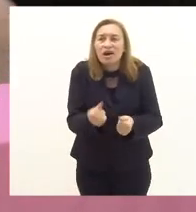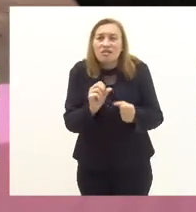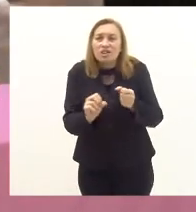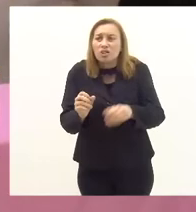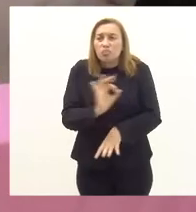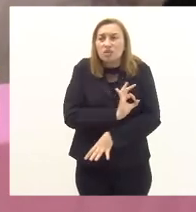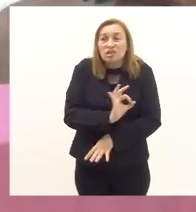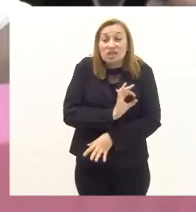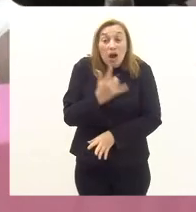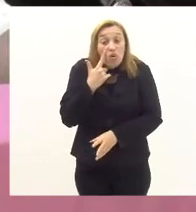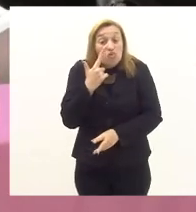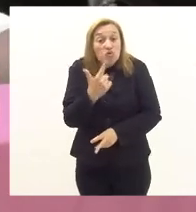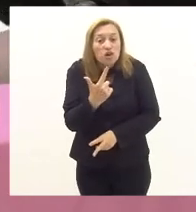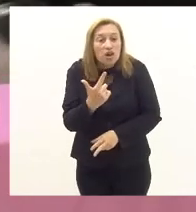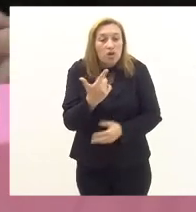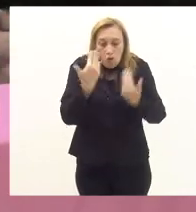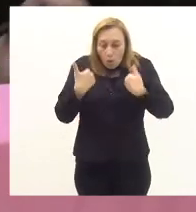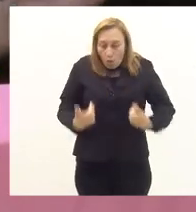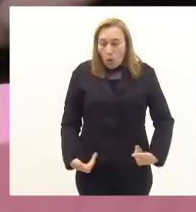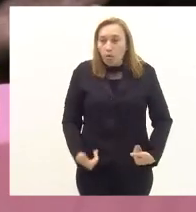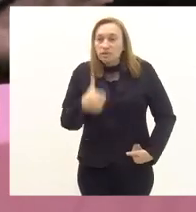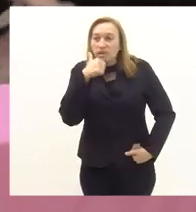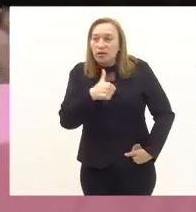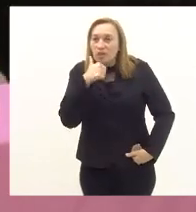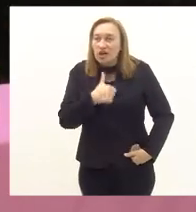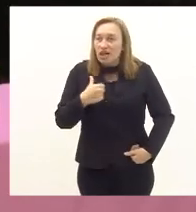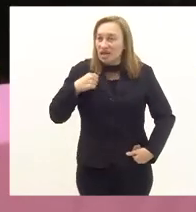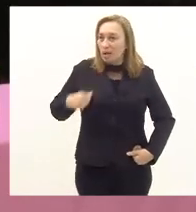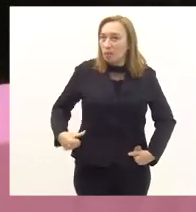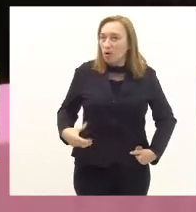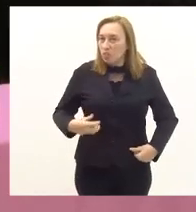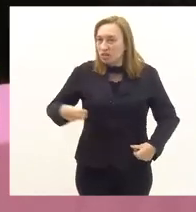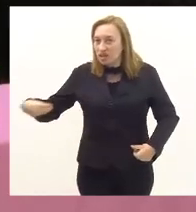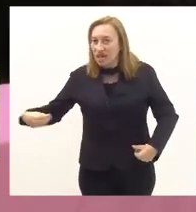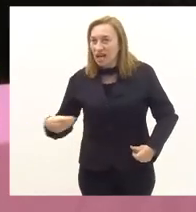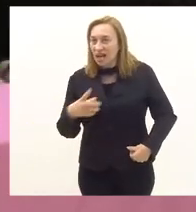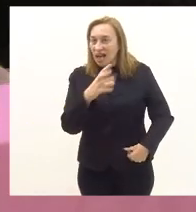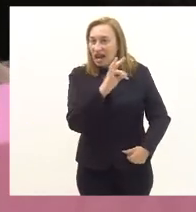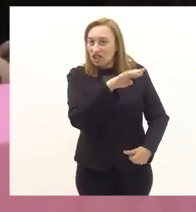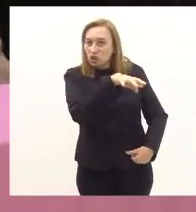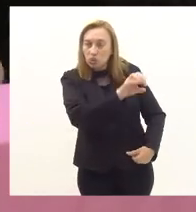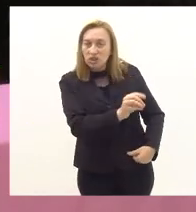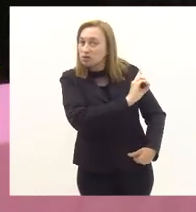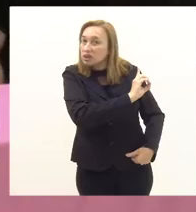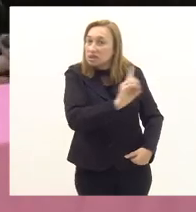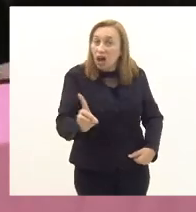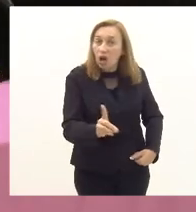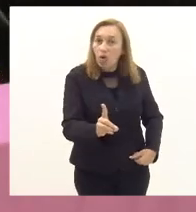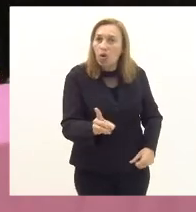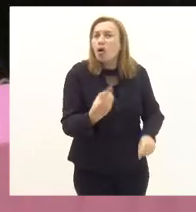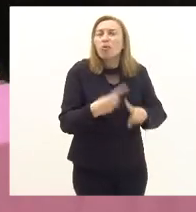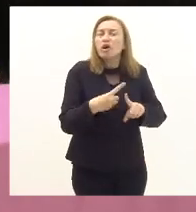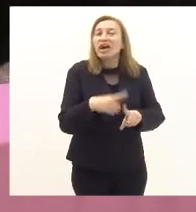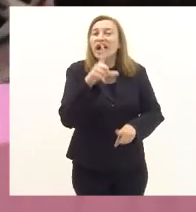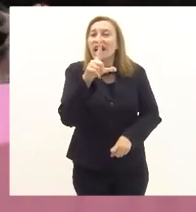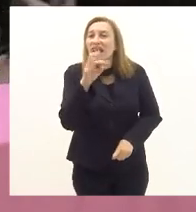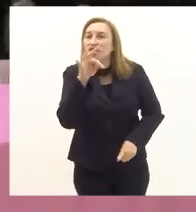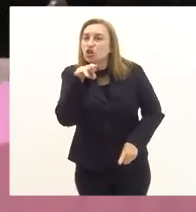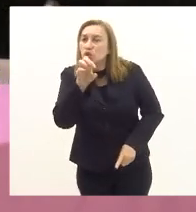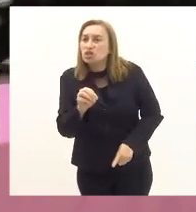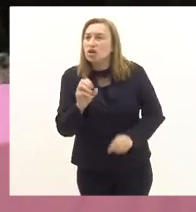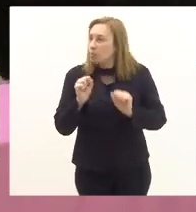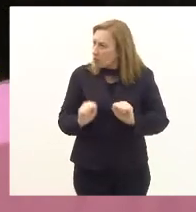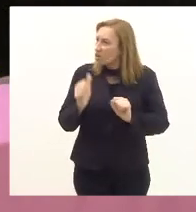policial enxergasse aquele corpo de mulher sem a bolsa. Ah, é latrocínio. Não. Por que, que é latrocínio? Pode